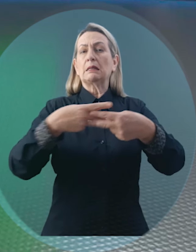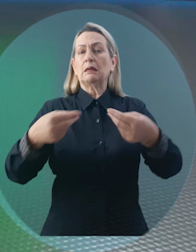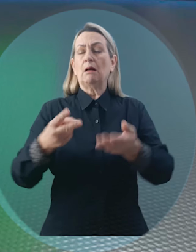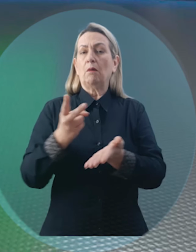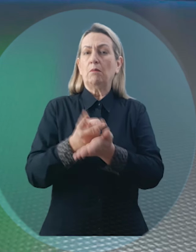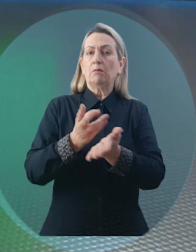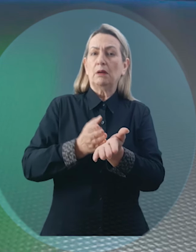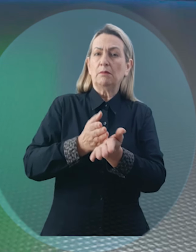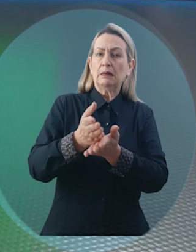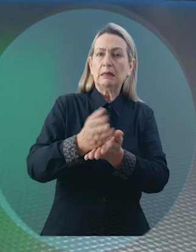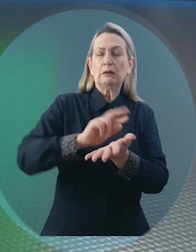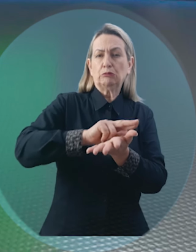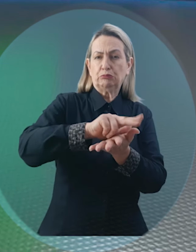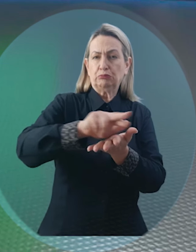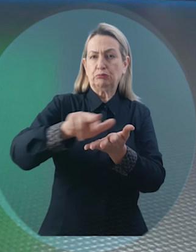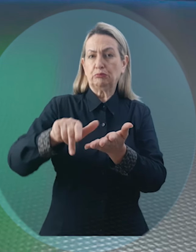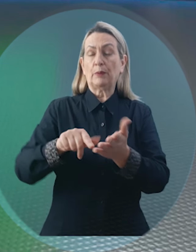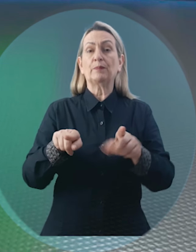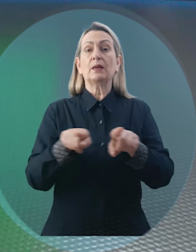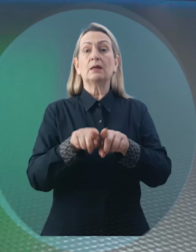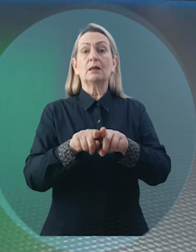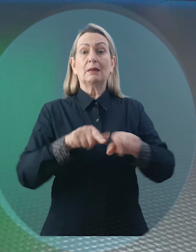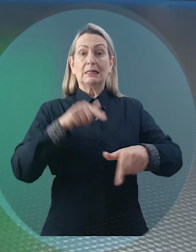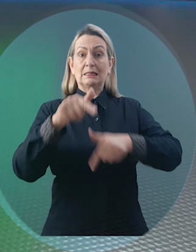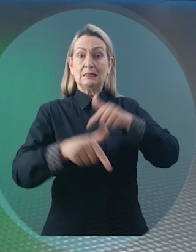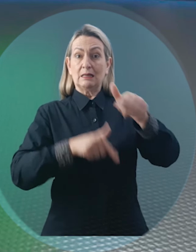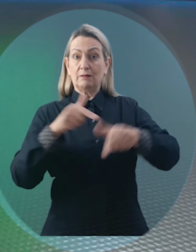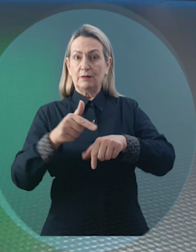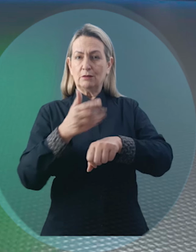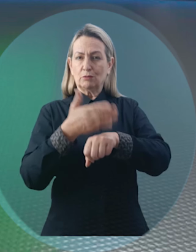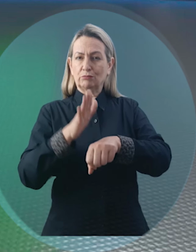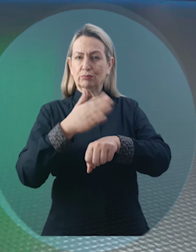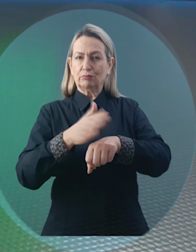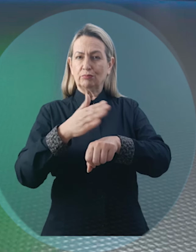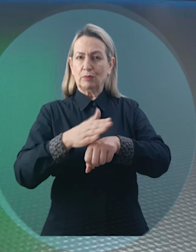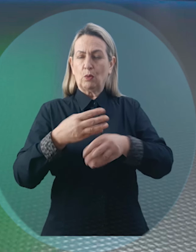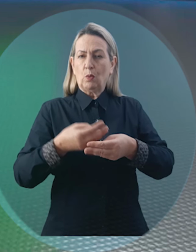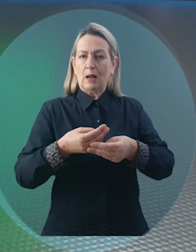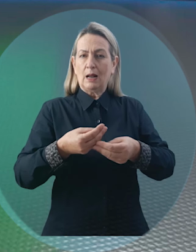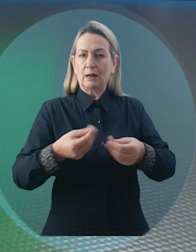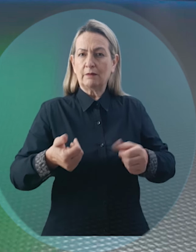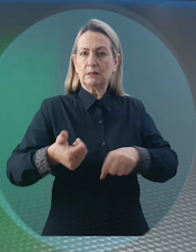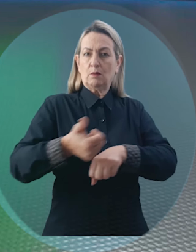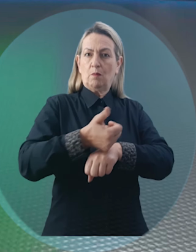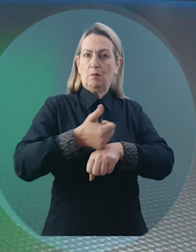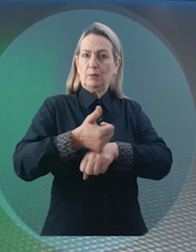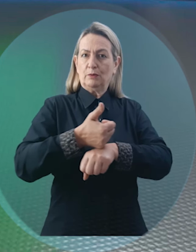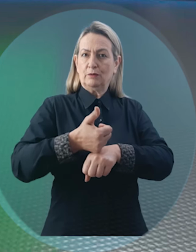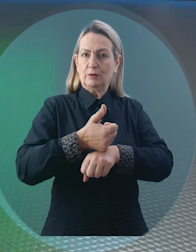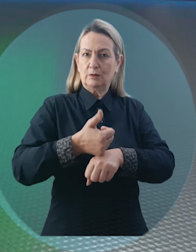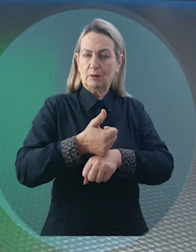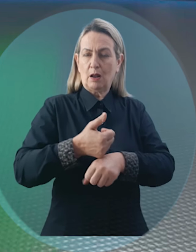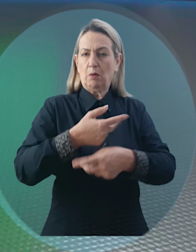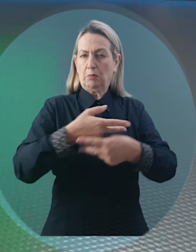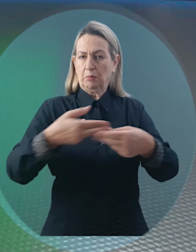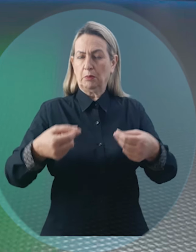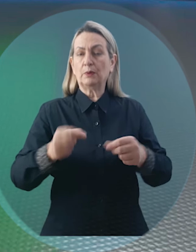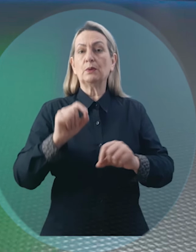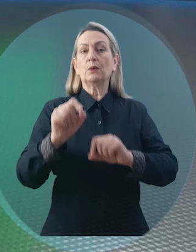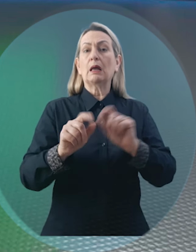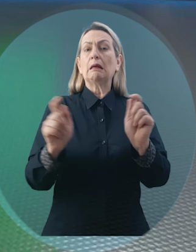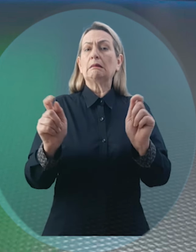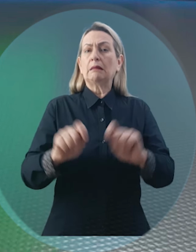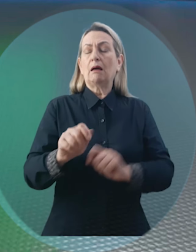aquisição de material permanente E no caso do serviço de qualificação profissional ou de inclusão